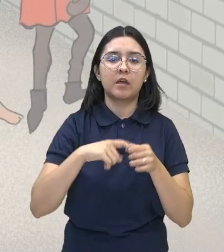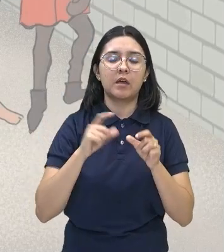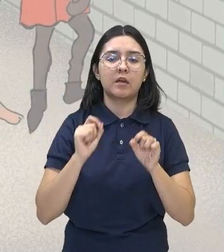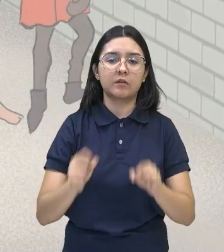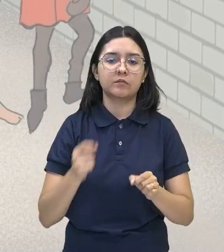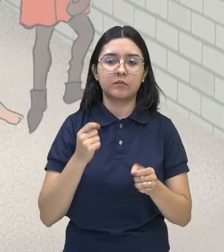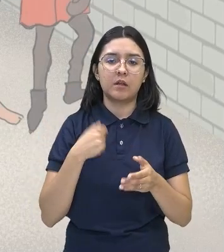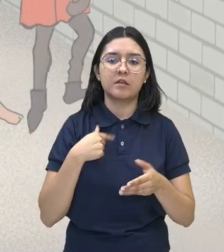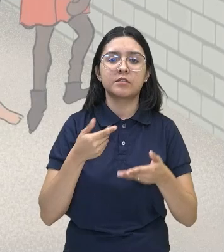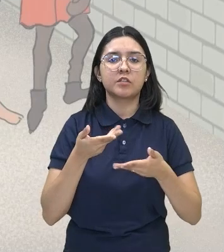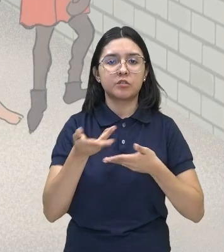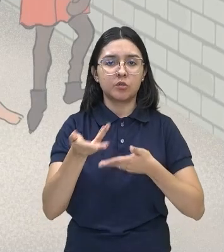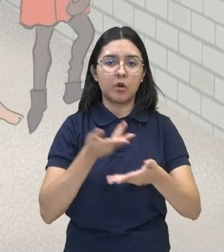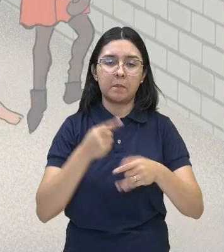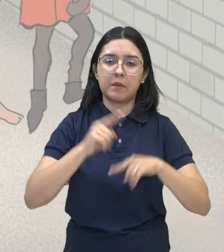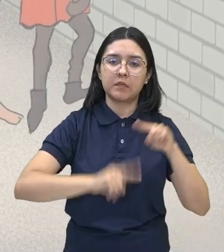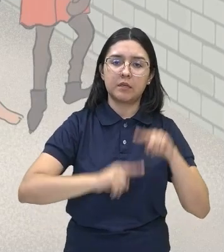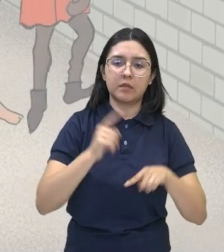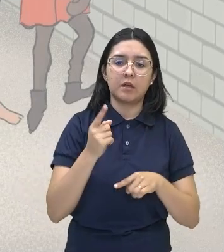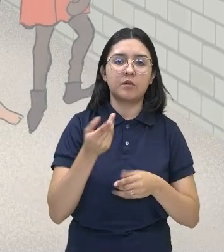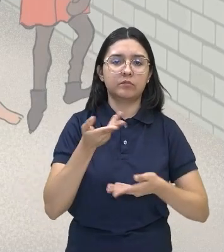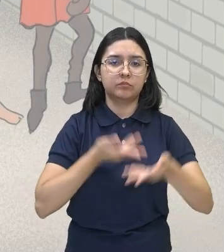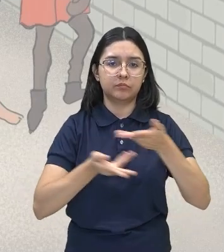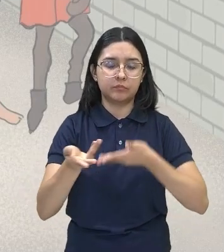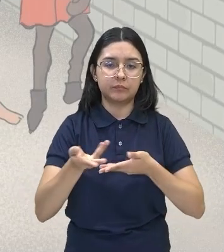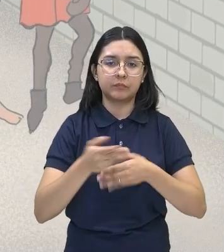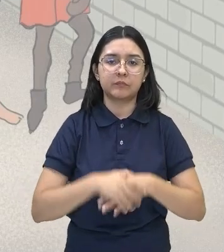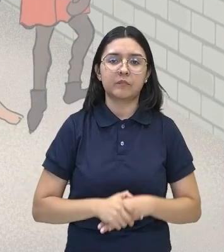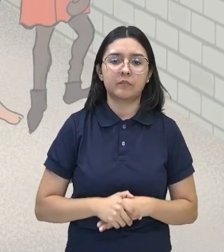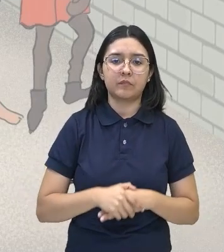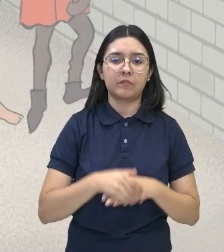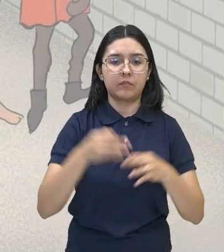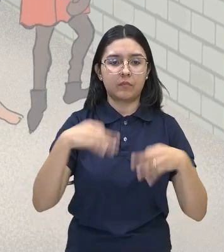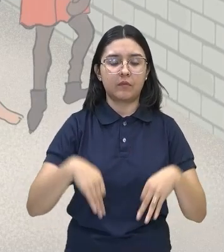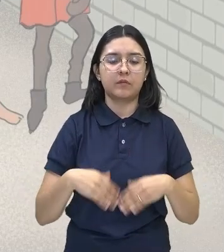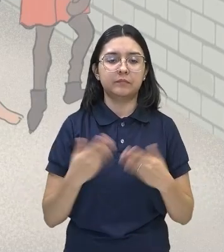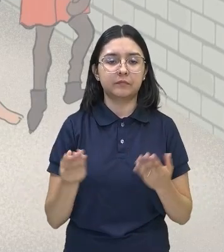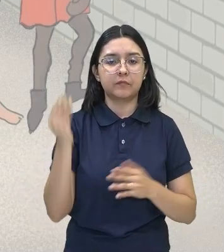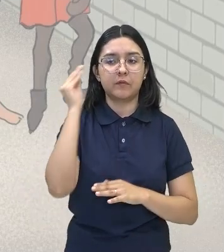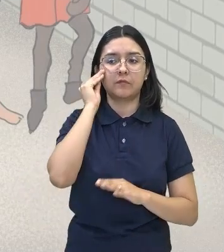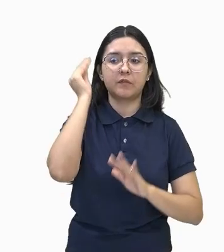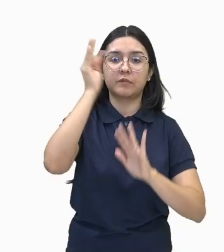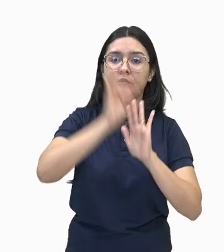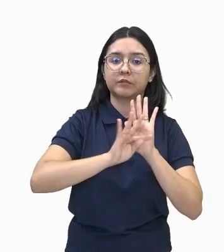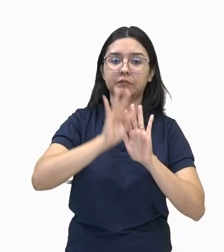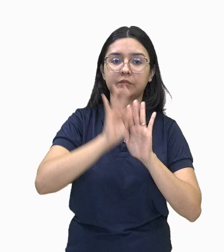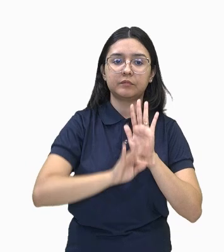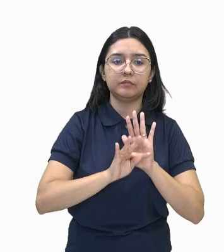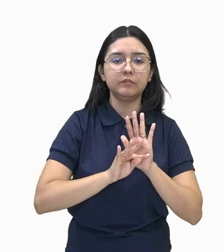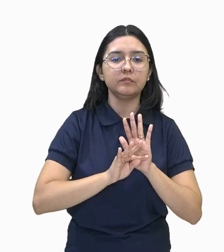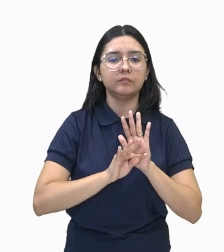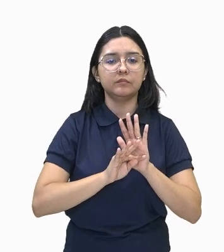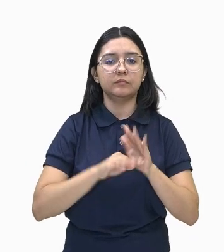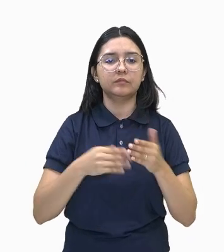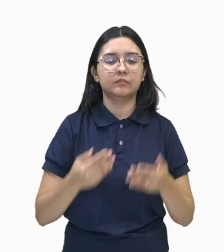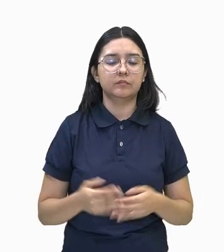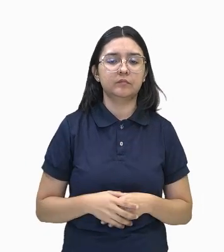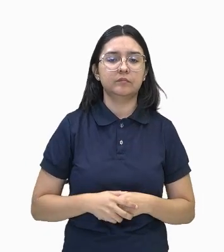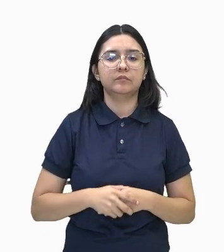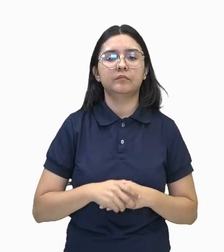trocas monetárias de forma mais efusiva. Vamos ao texto para a gente conhecer ainda mais